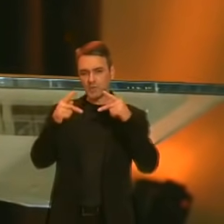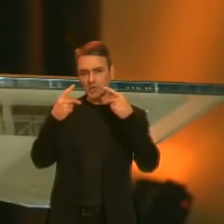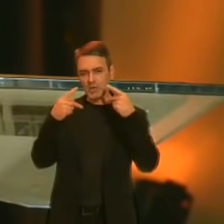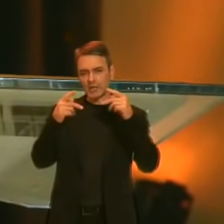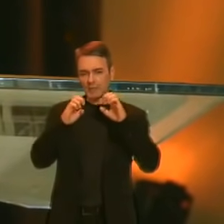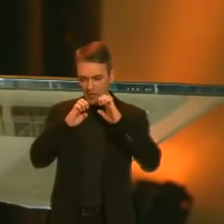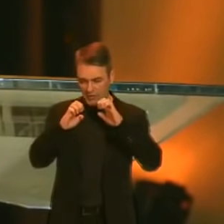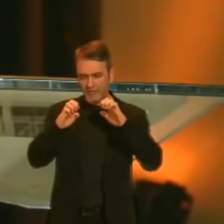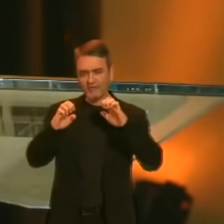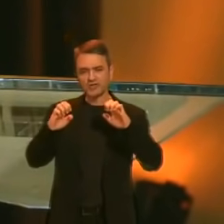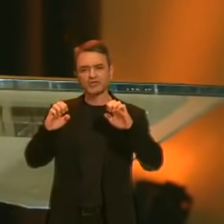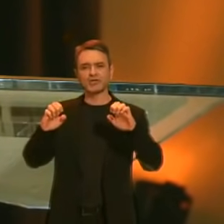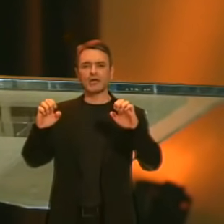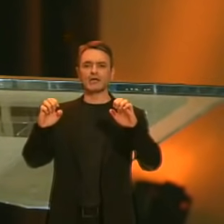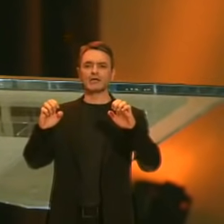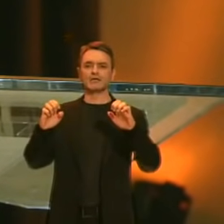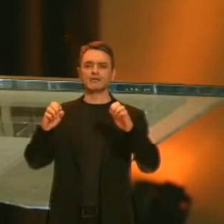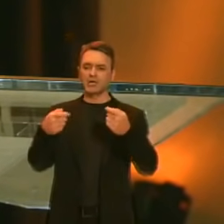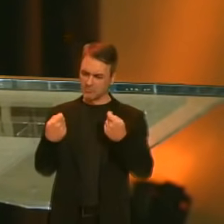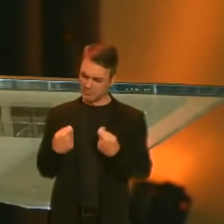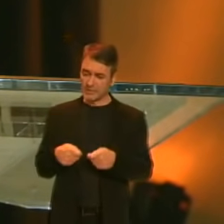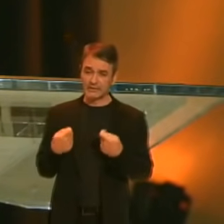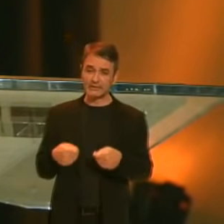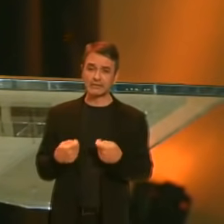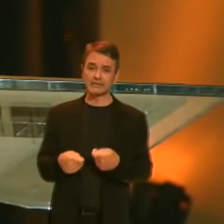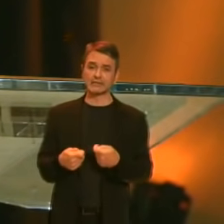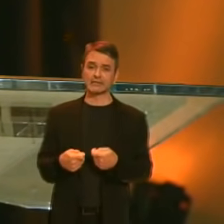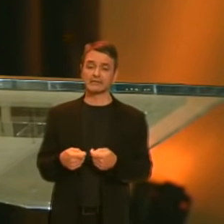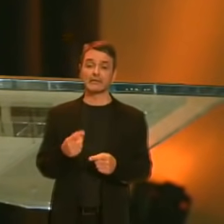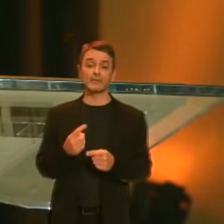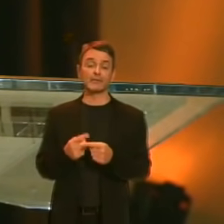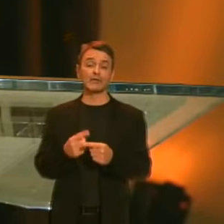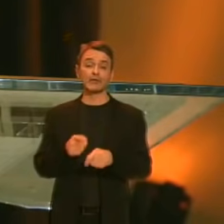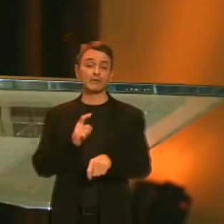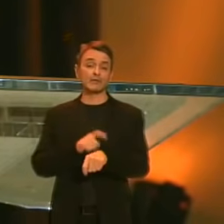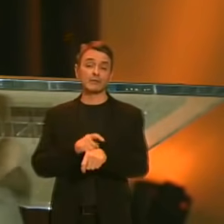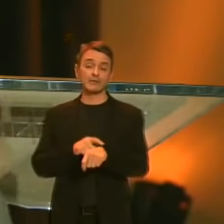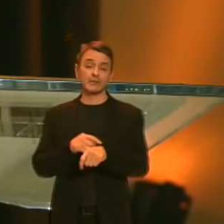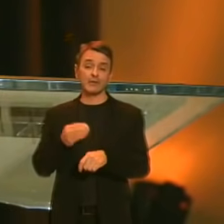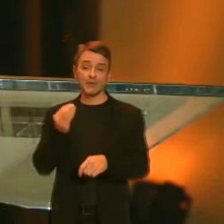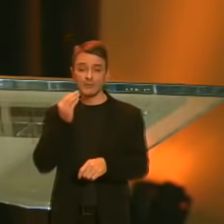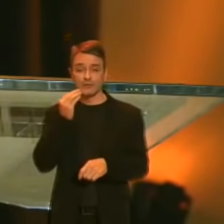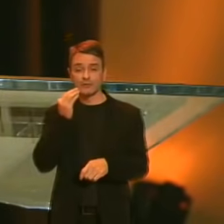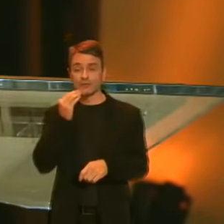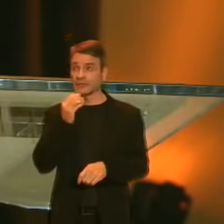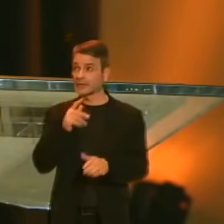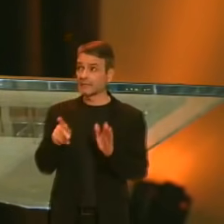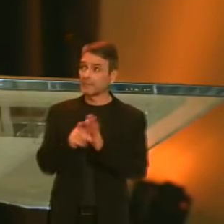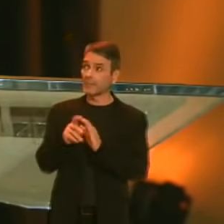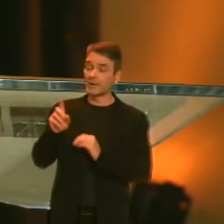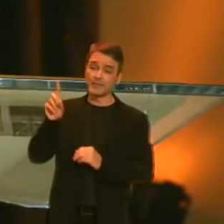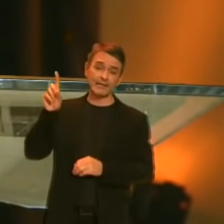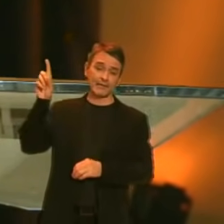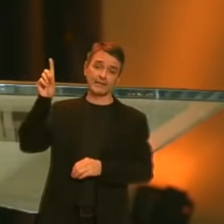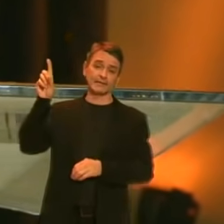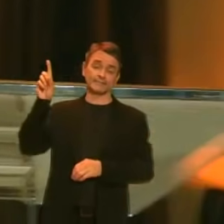Por quê? Porque esse tempo ainda é tempo de oportunidade de Deus. Eu estava estudando